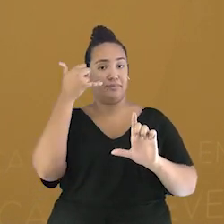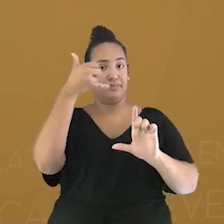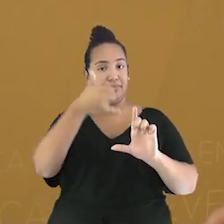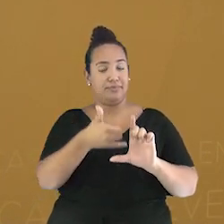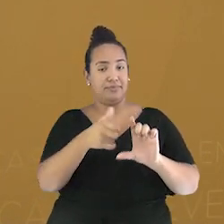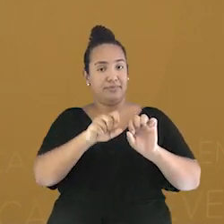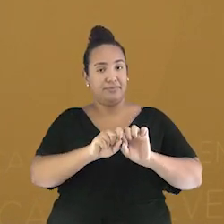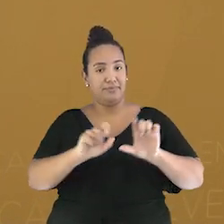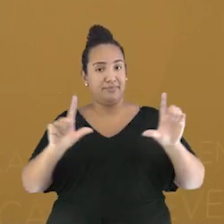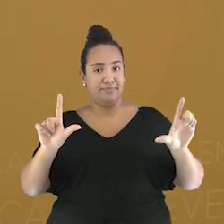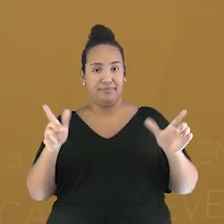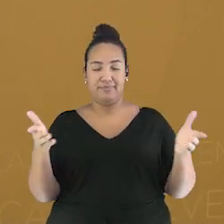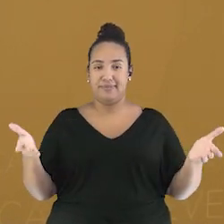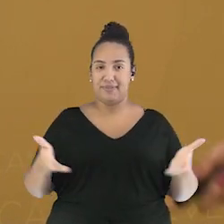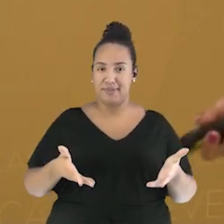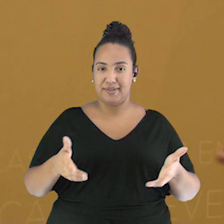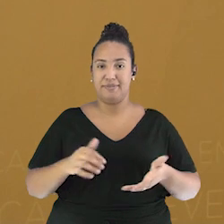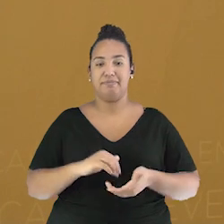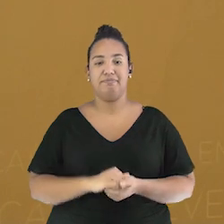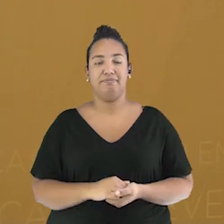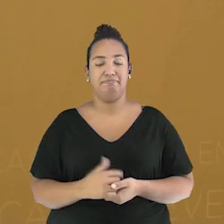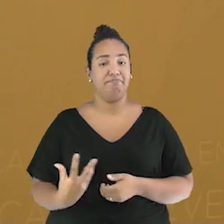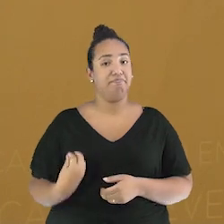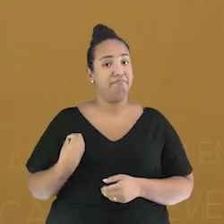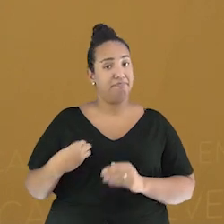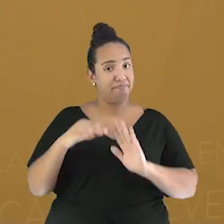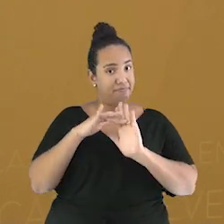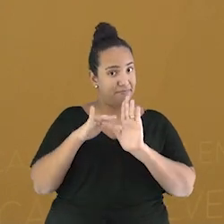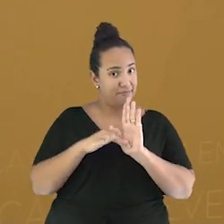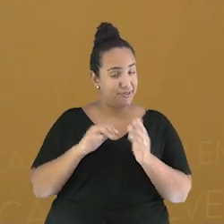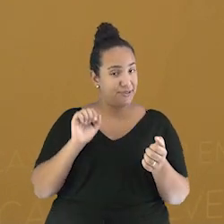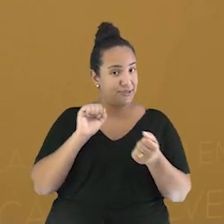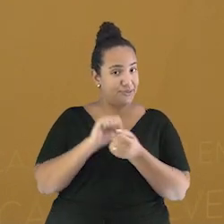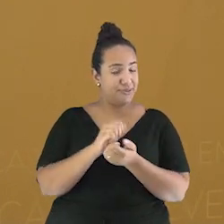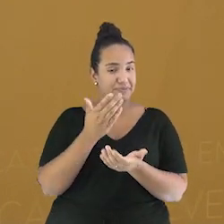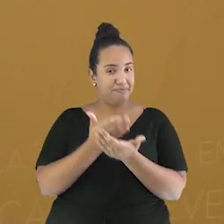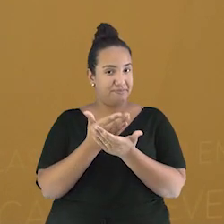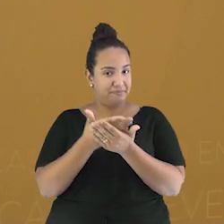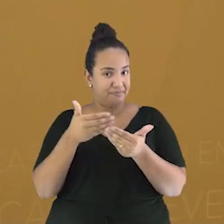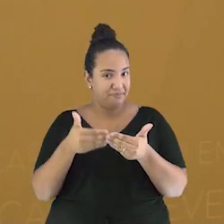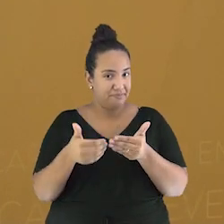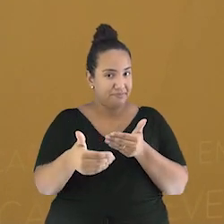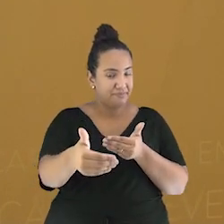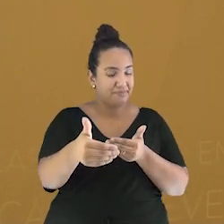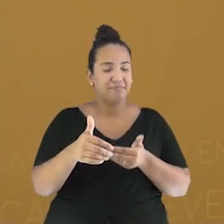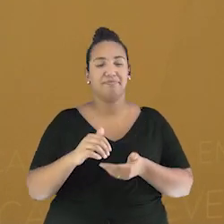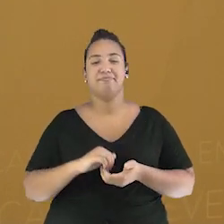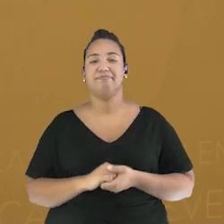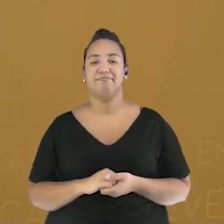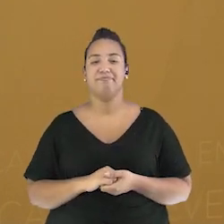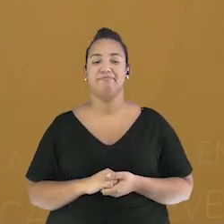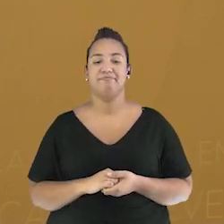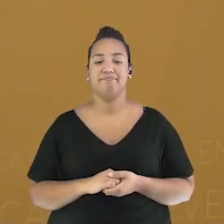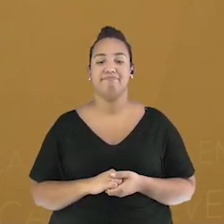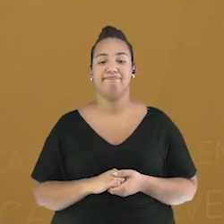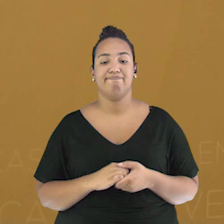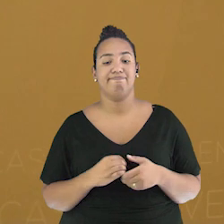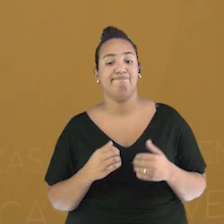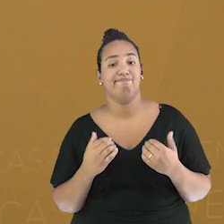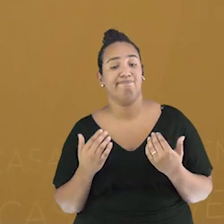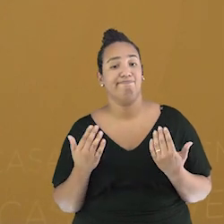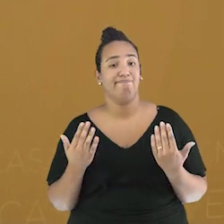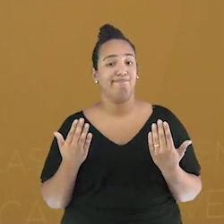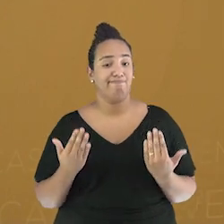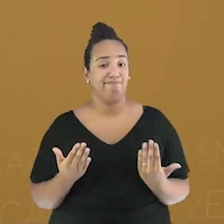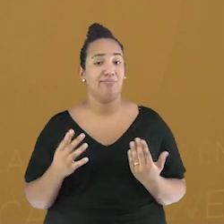QR Code que aparece aqui na sua tela. Deixe sua presença aqui comigo e vamos continuar nossa aula. No entanto, tem